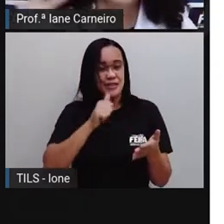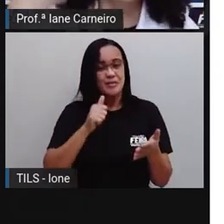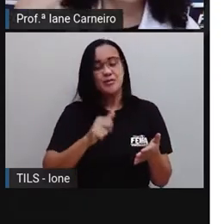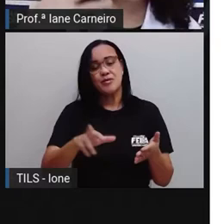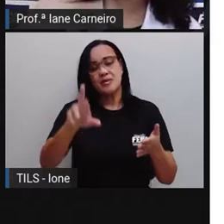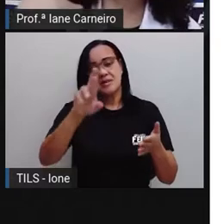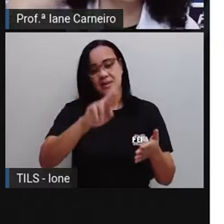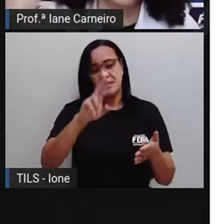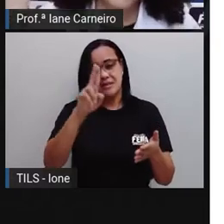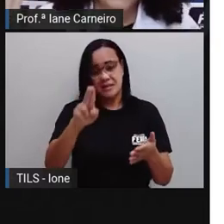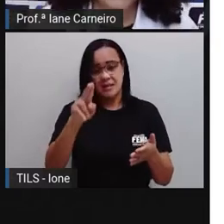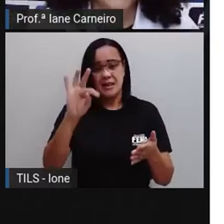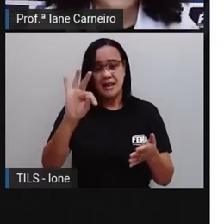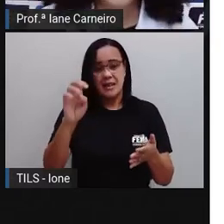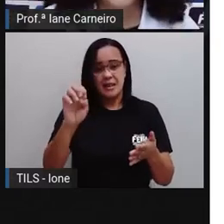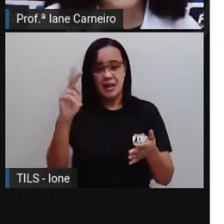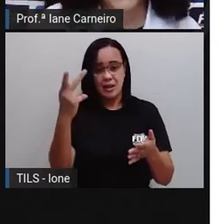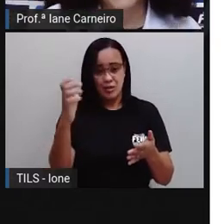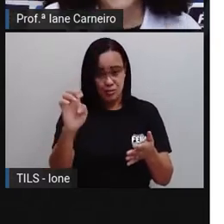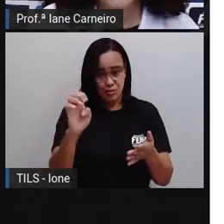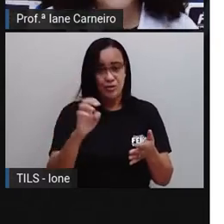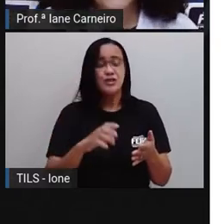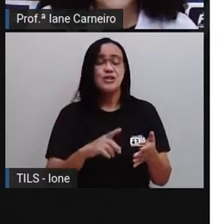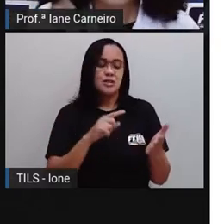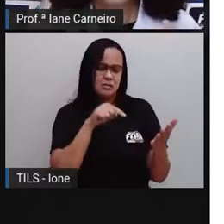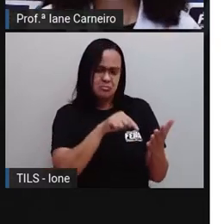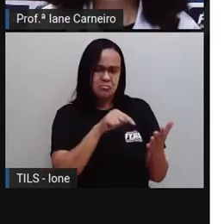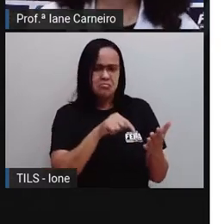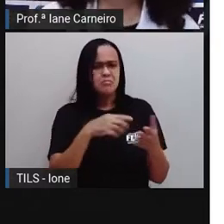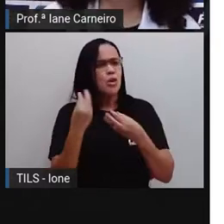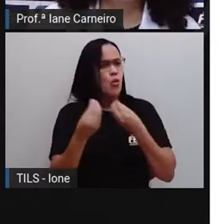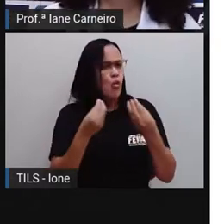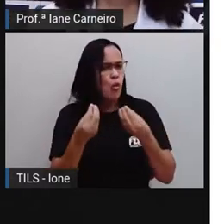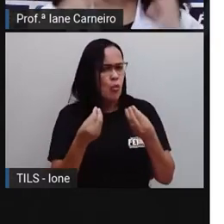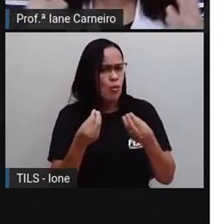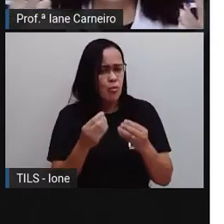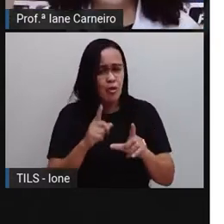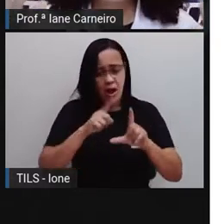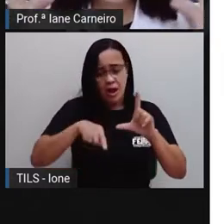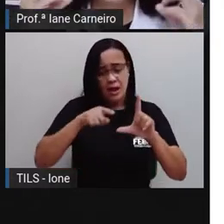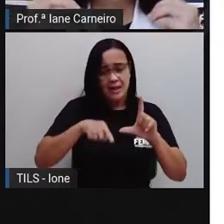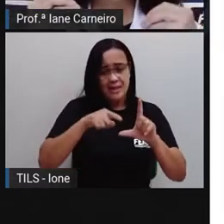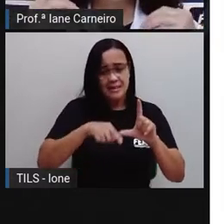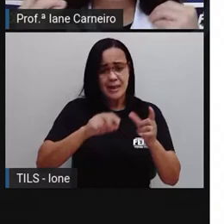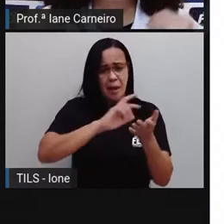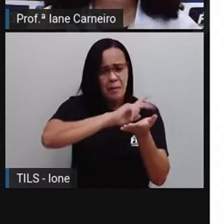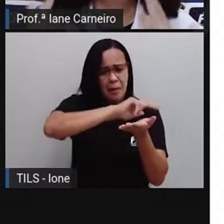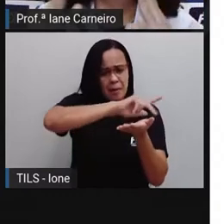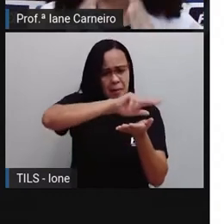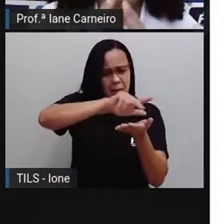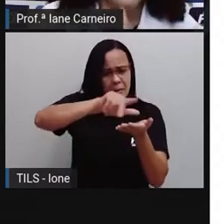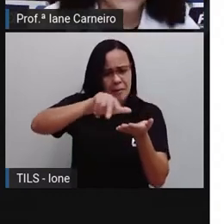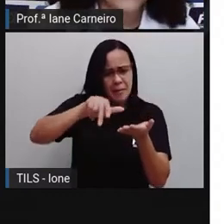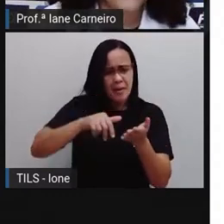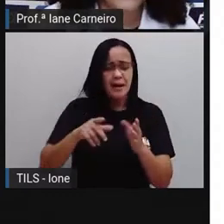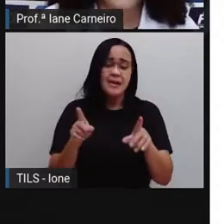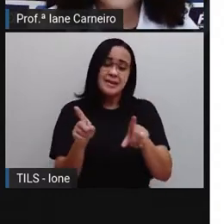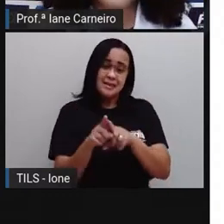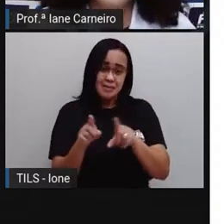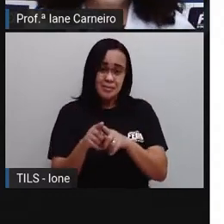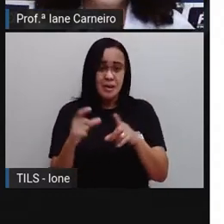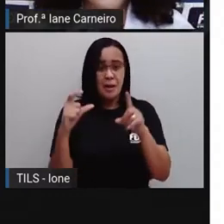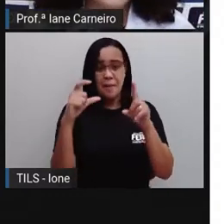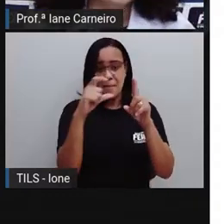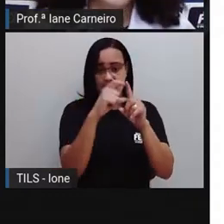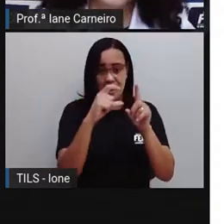C ou a letra f não é o nome dela é esse mas a gente vai ver nas palavras com aqui o som de ser